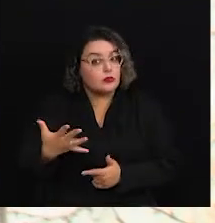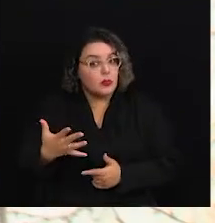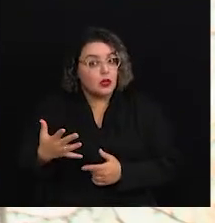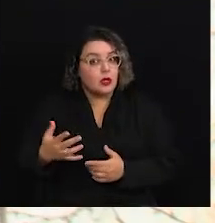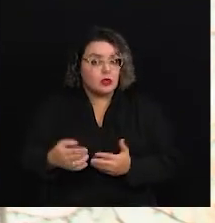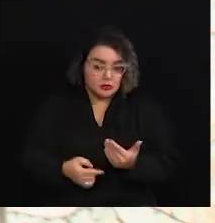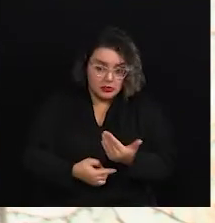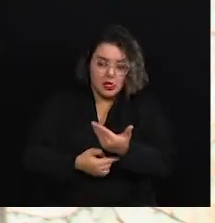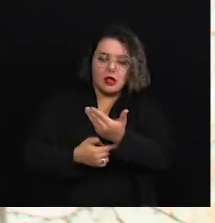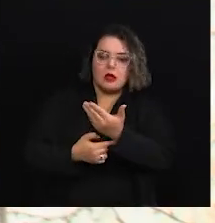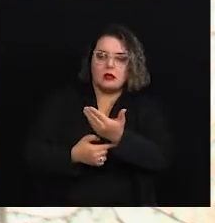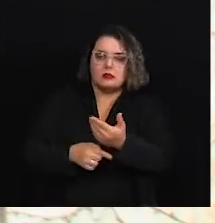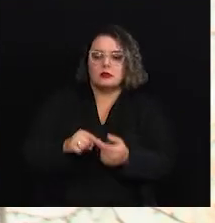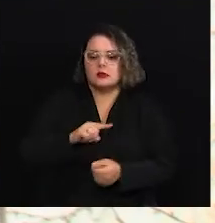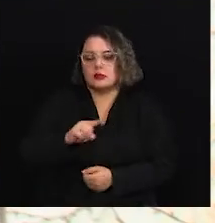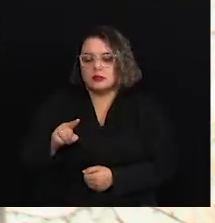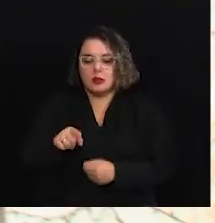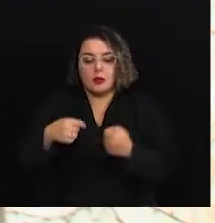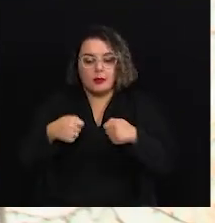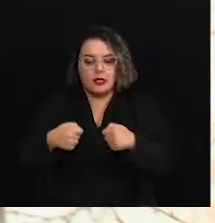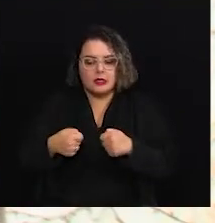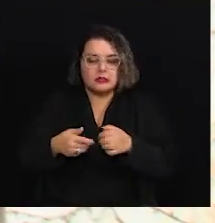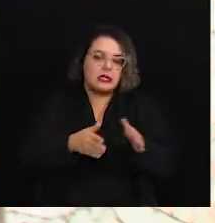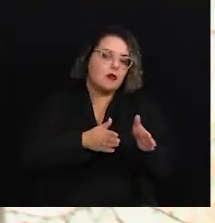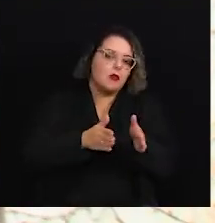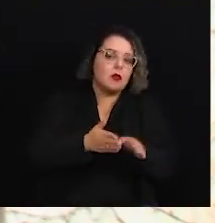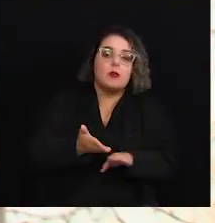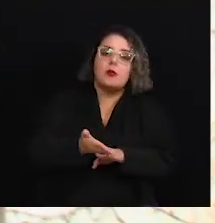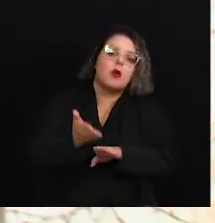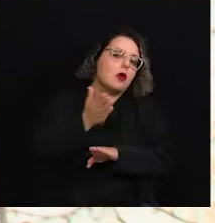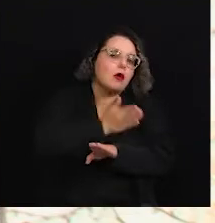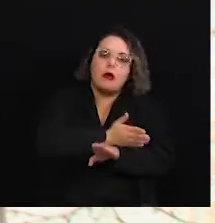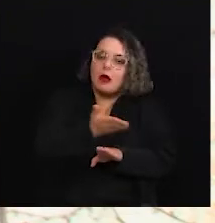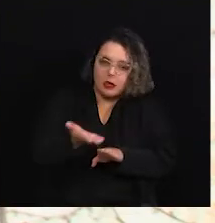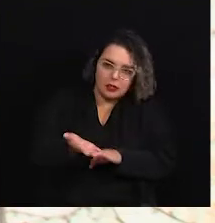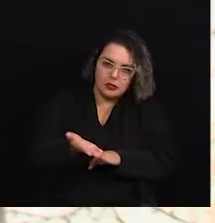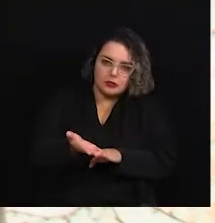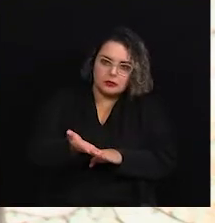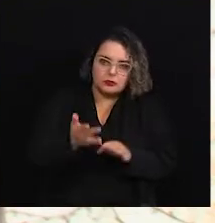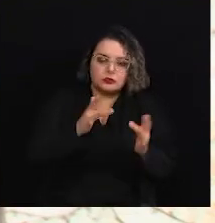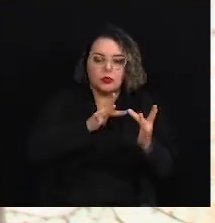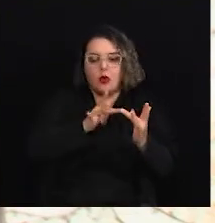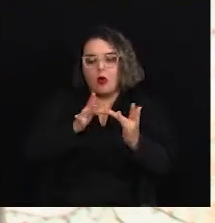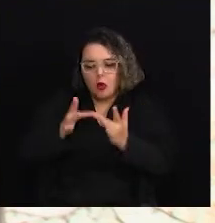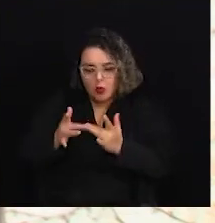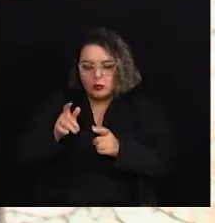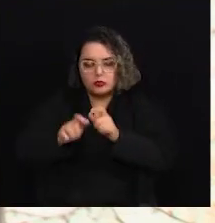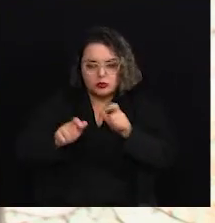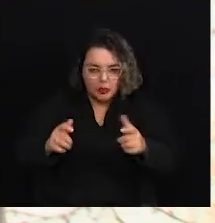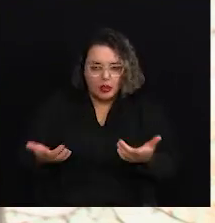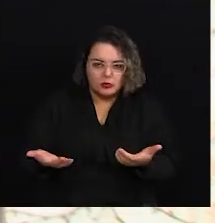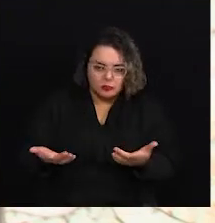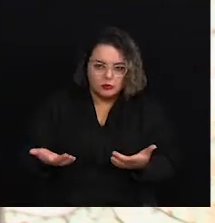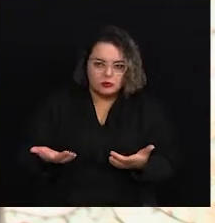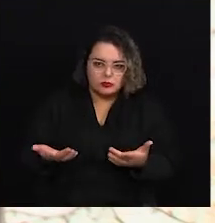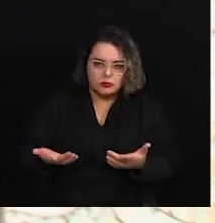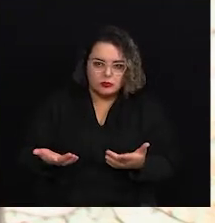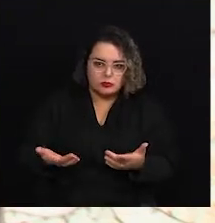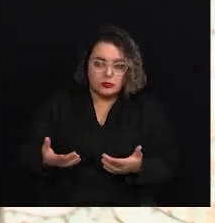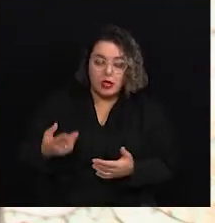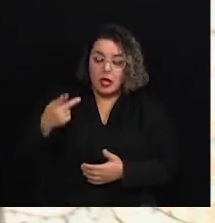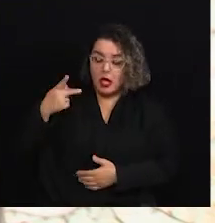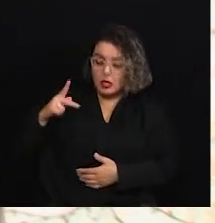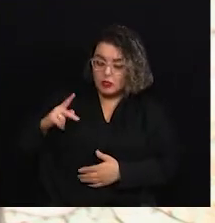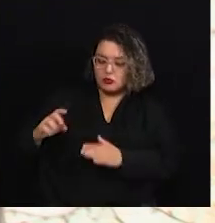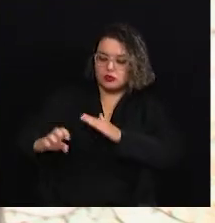soluções justamente tecnológicas que não necessitavam exatamente, digamos que, do contato com as pessoas. E